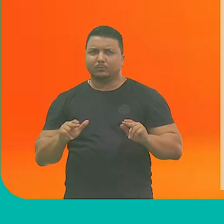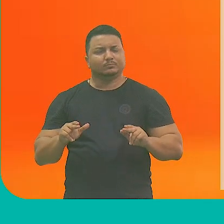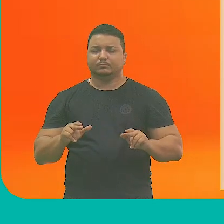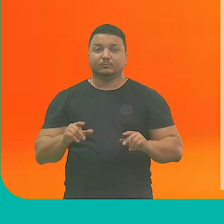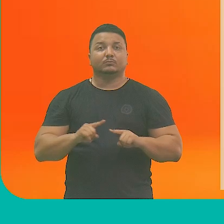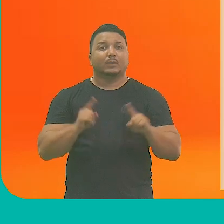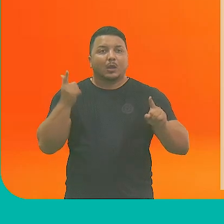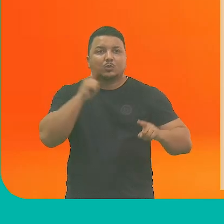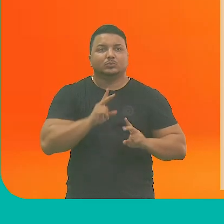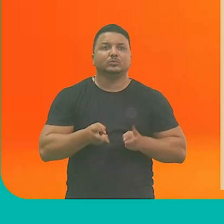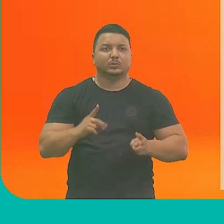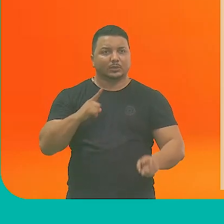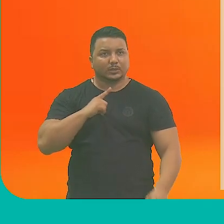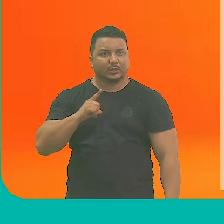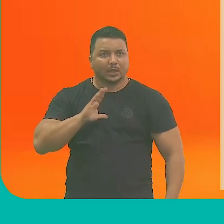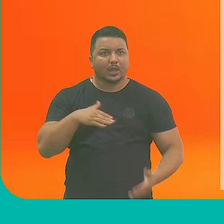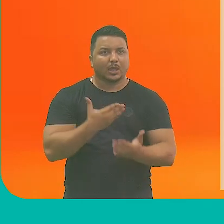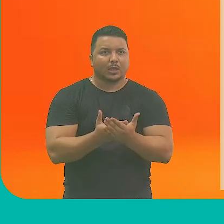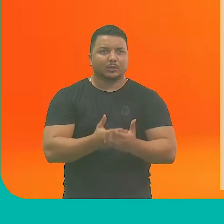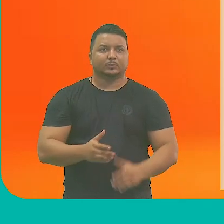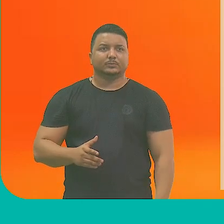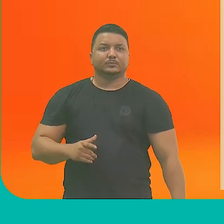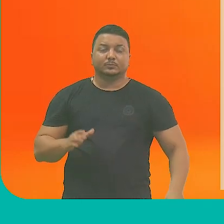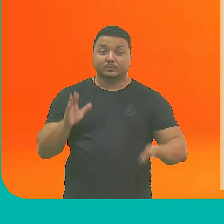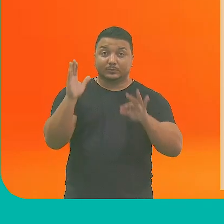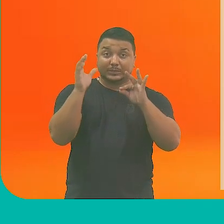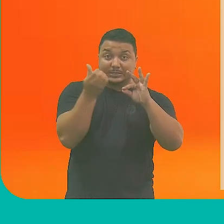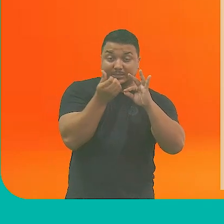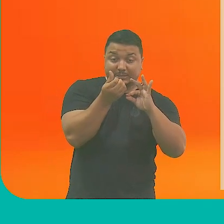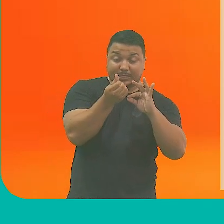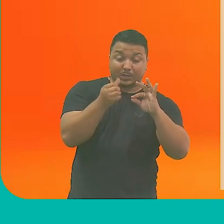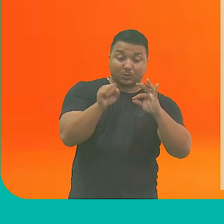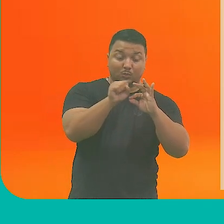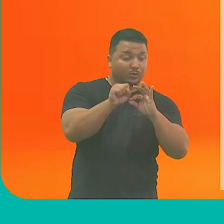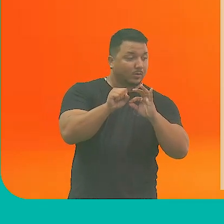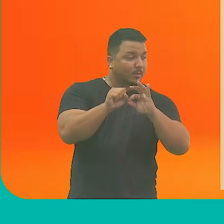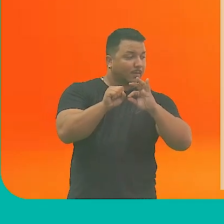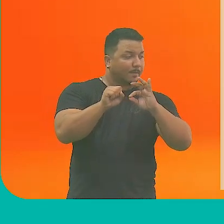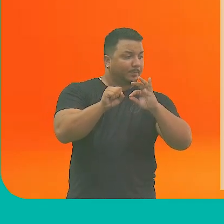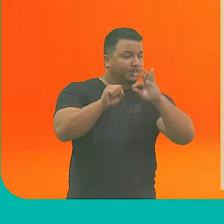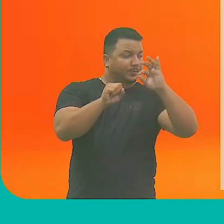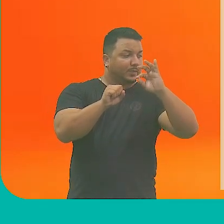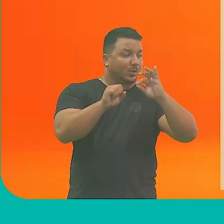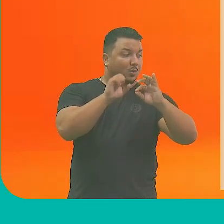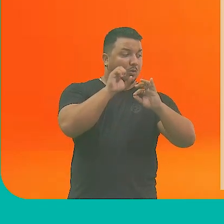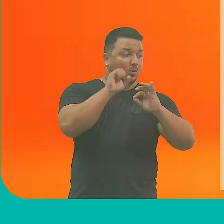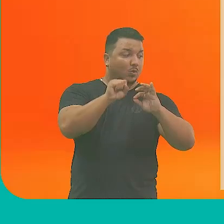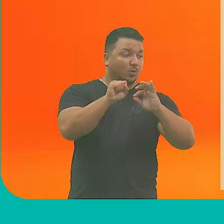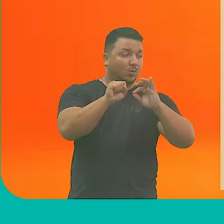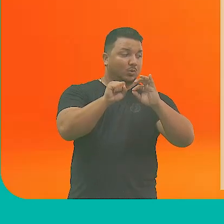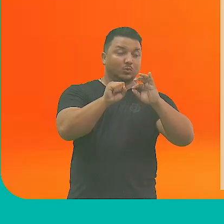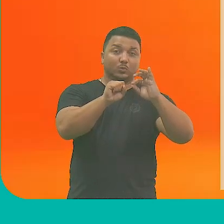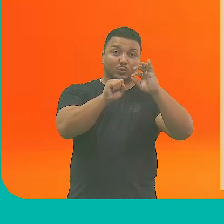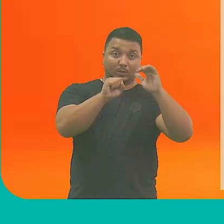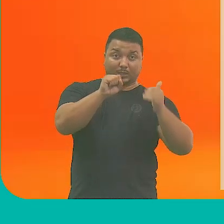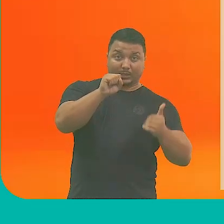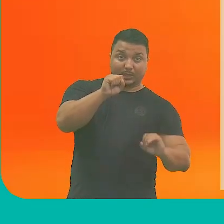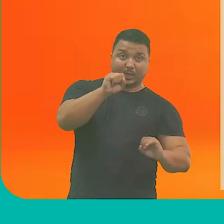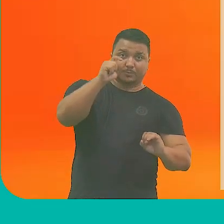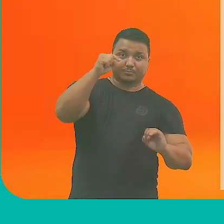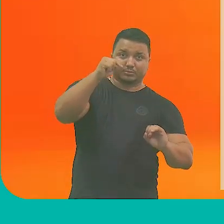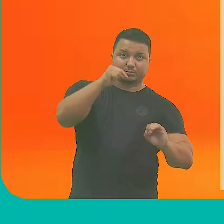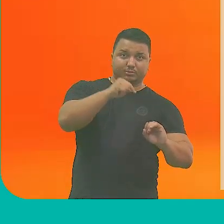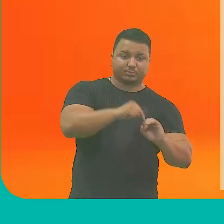tem. Certo? Aí, ó, de 6 até 10 ele continua caindo, não continua? Quando chega no 10